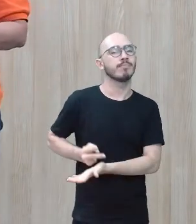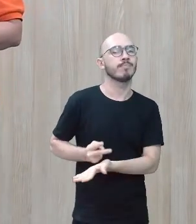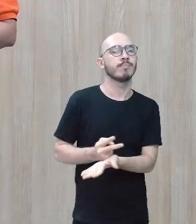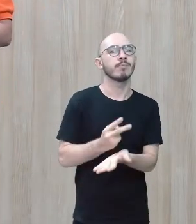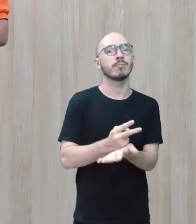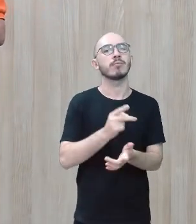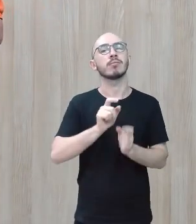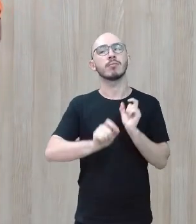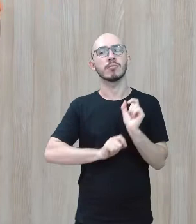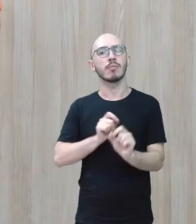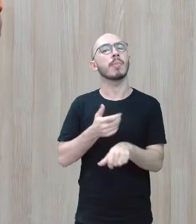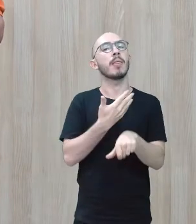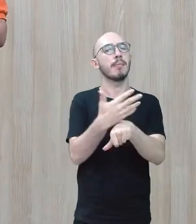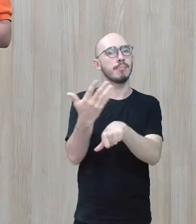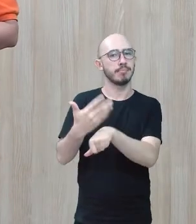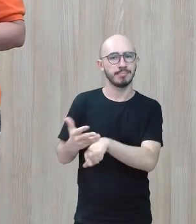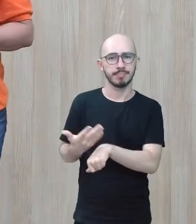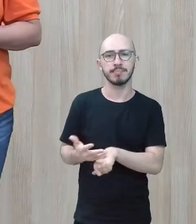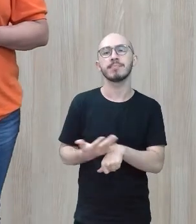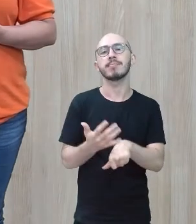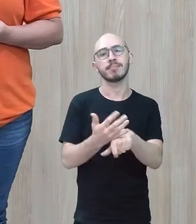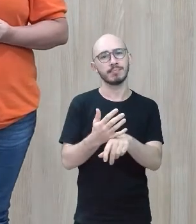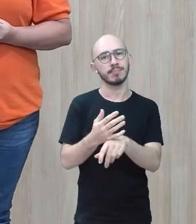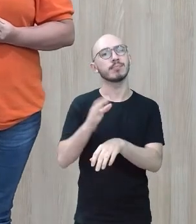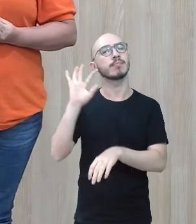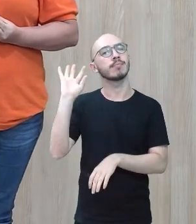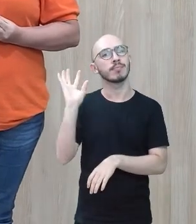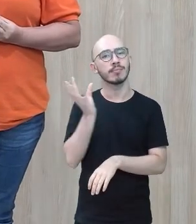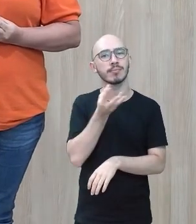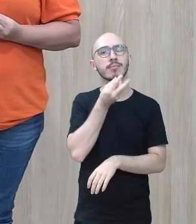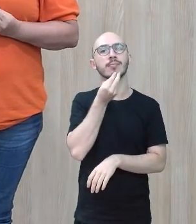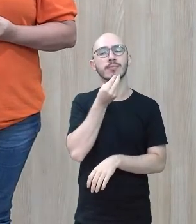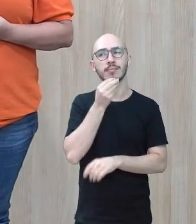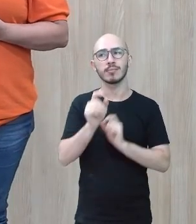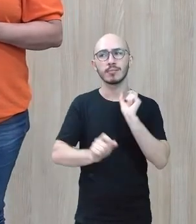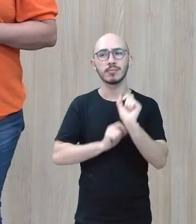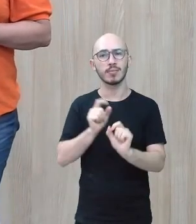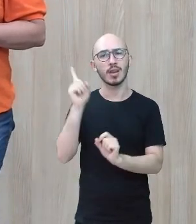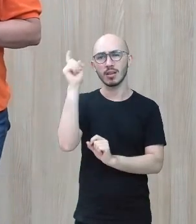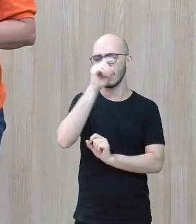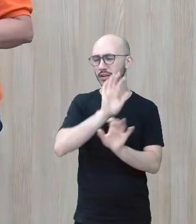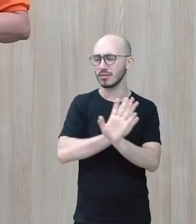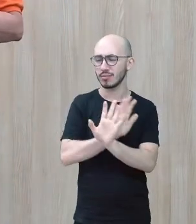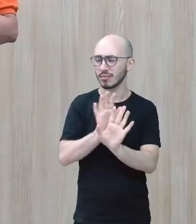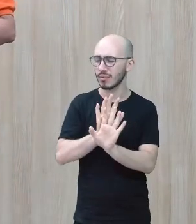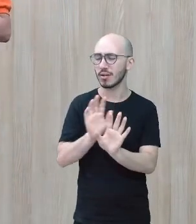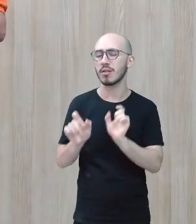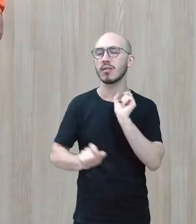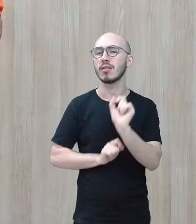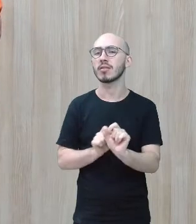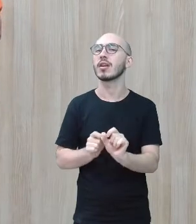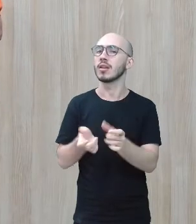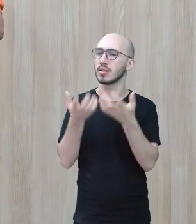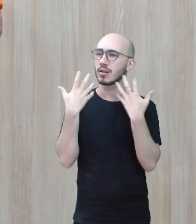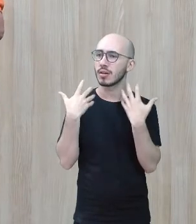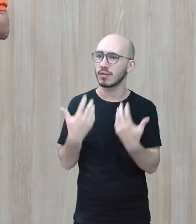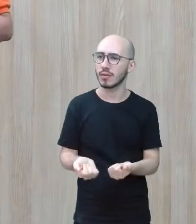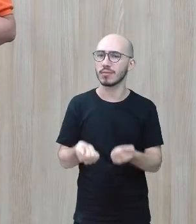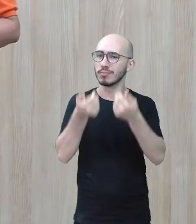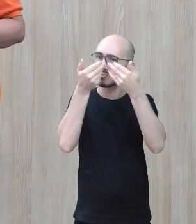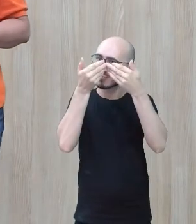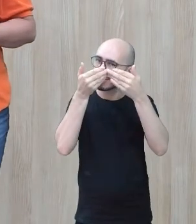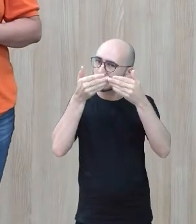todo praticando esse conhecimento que não é tão difícil. Então, vamos nos abrir para